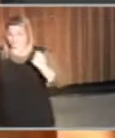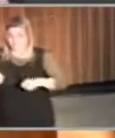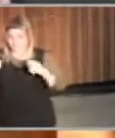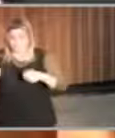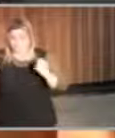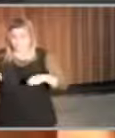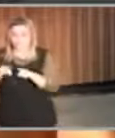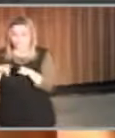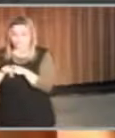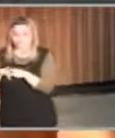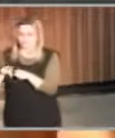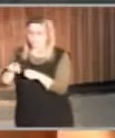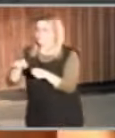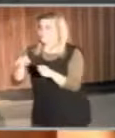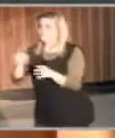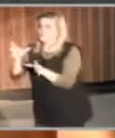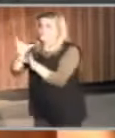da bênção do Senhor.